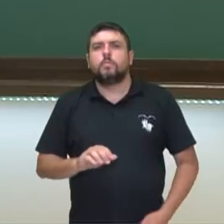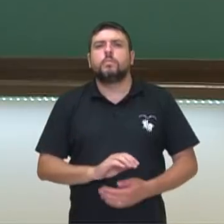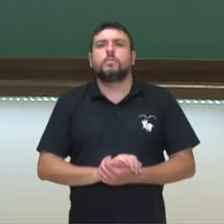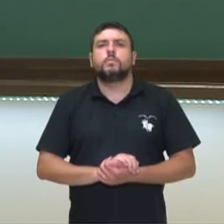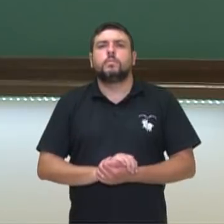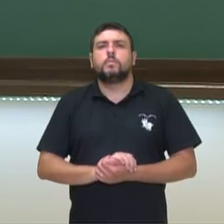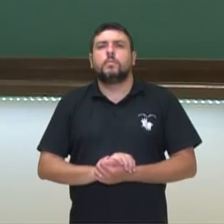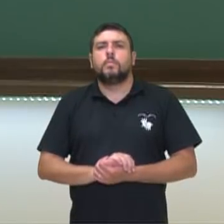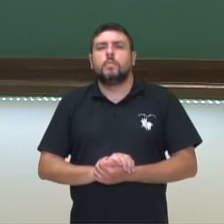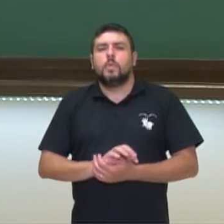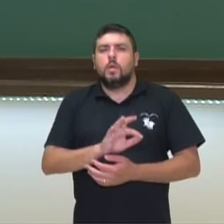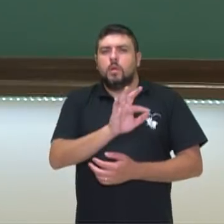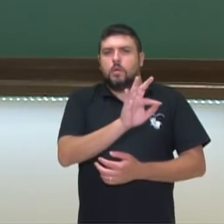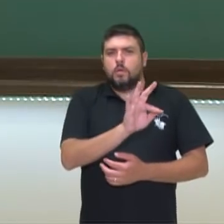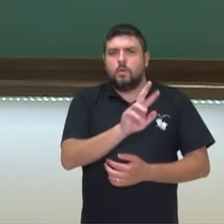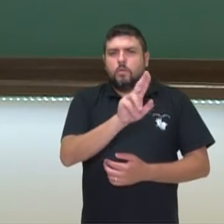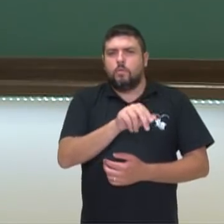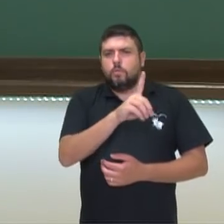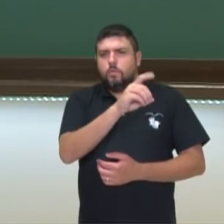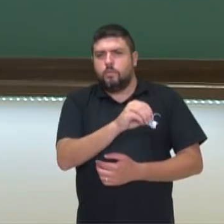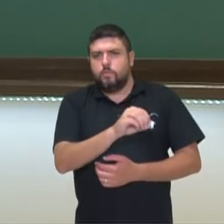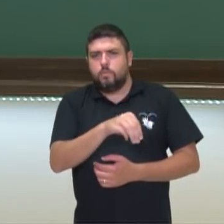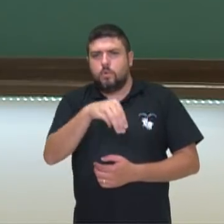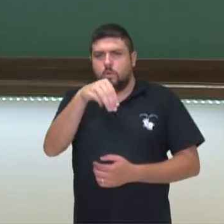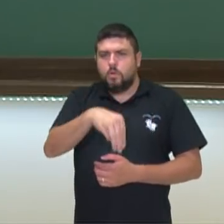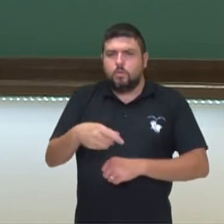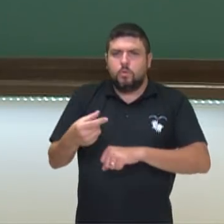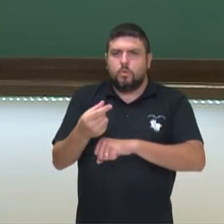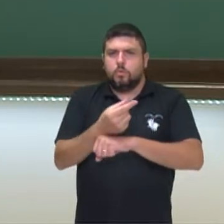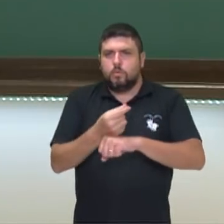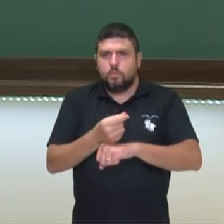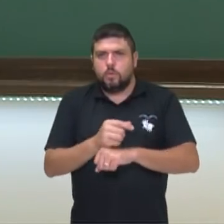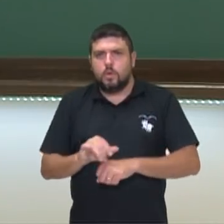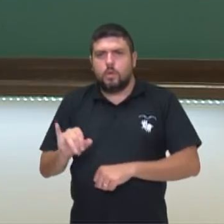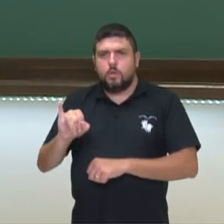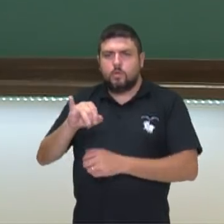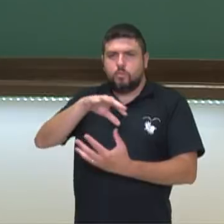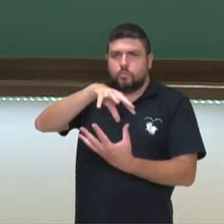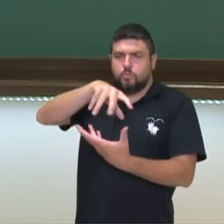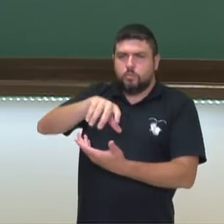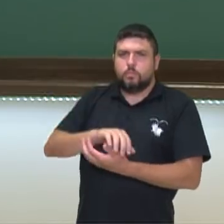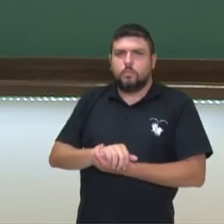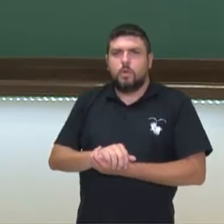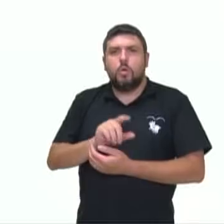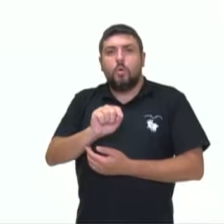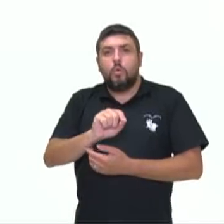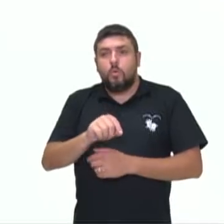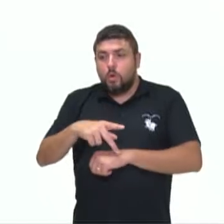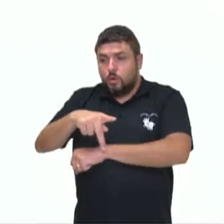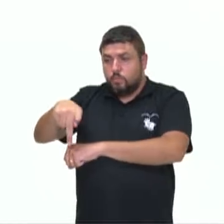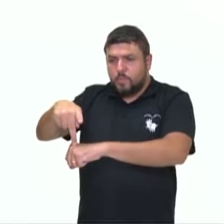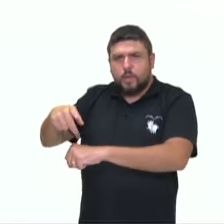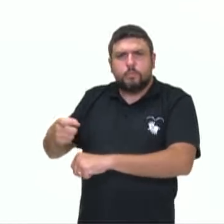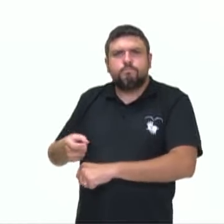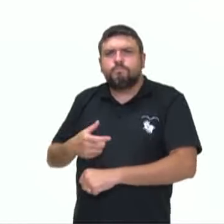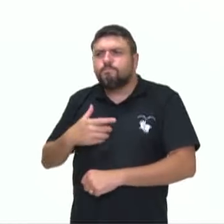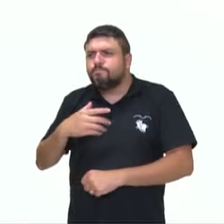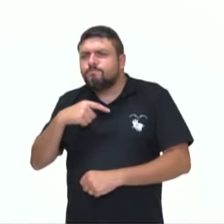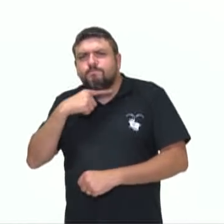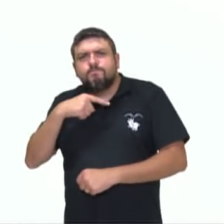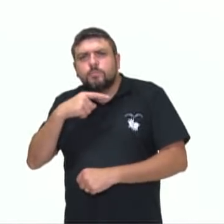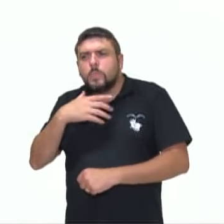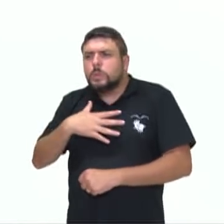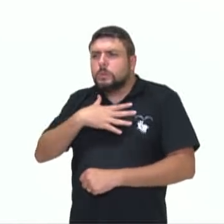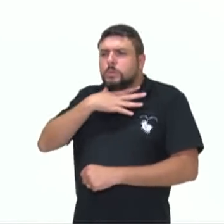Internacional, que fornece empréstimos a países com dificuldades financeiras, tá ok? E tem como objetivo básico